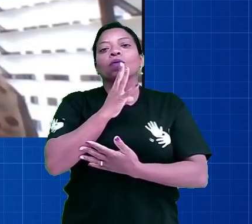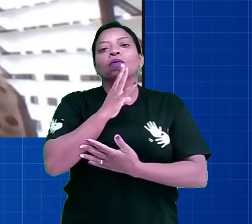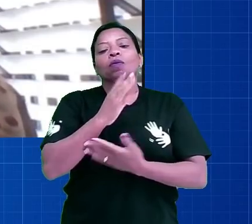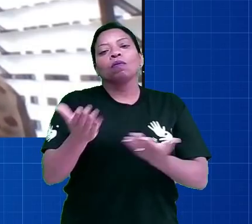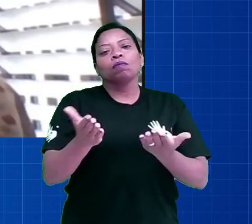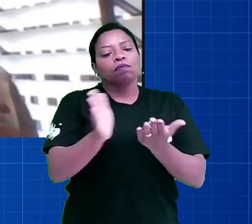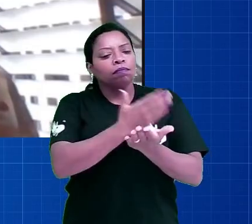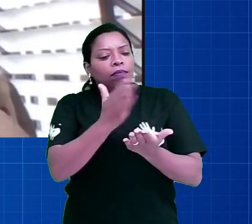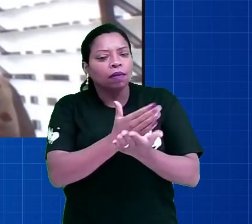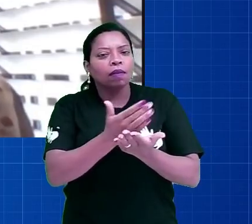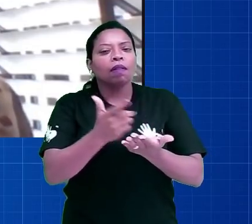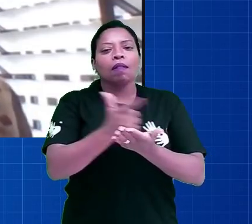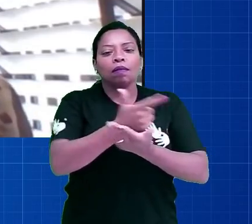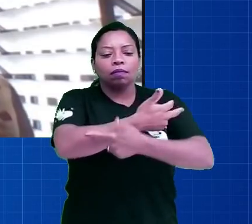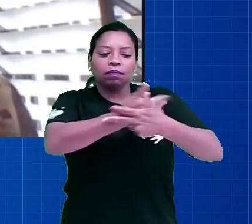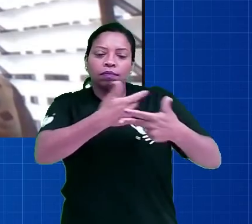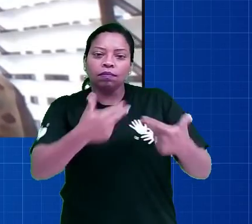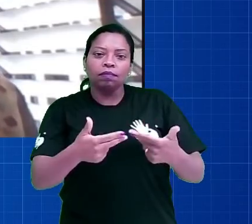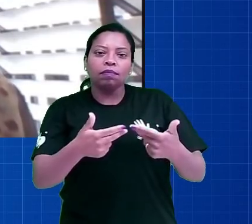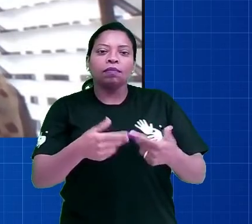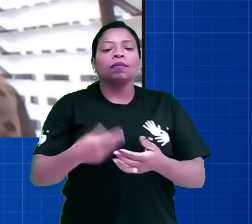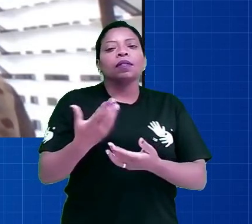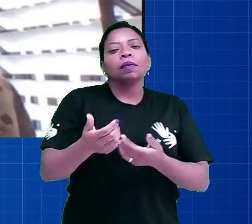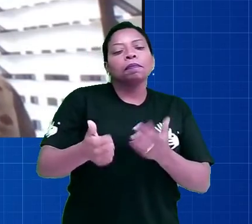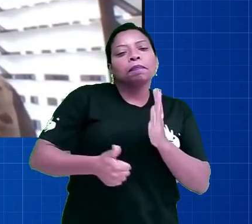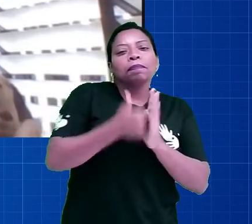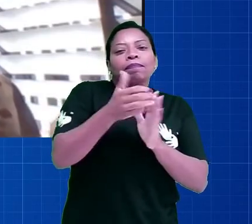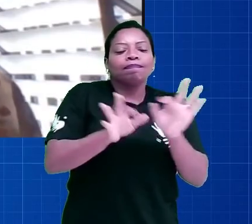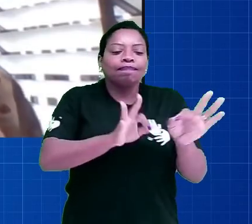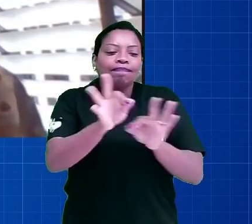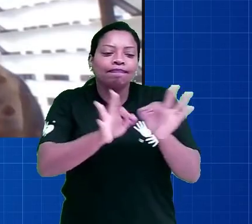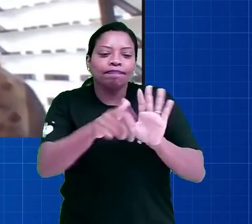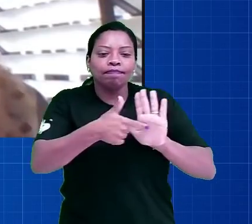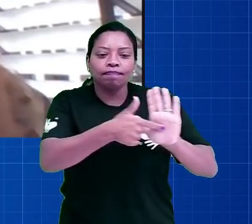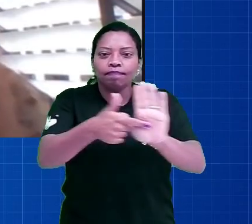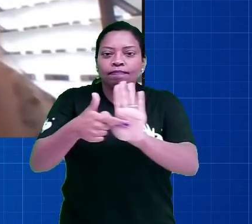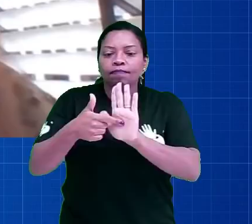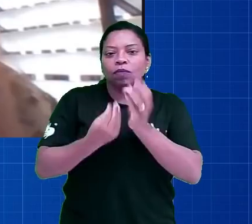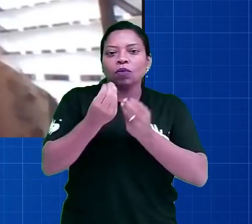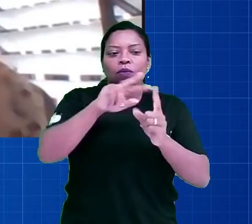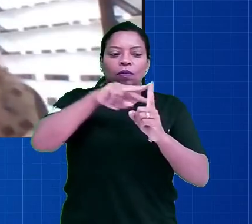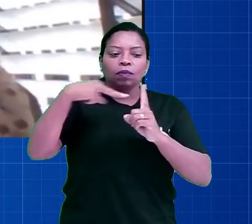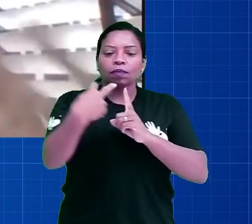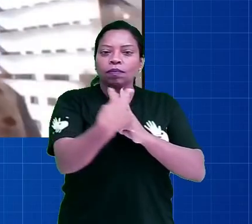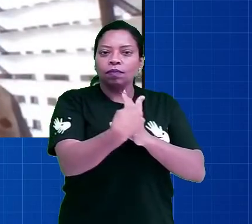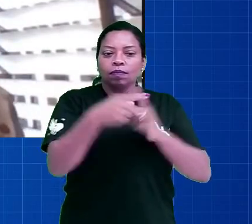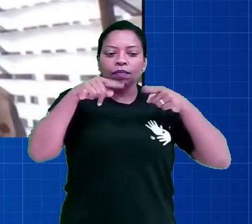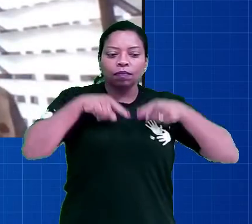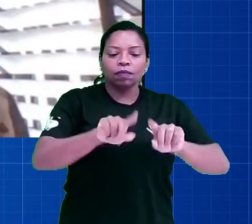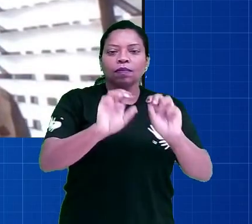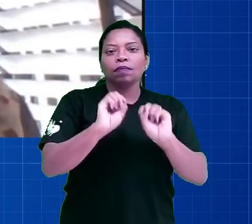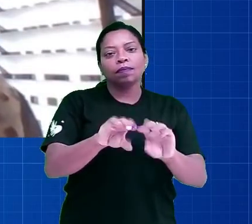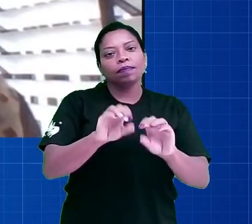a conhecer literatura, resultado das primeiras pesquisas